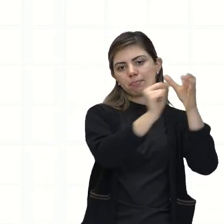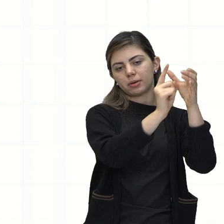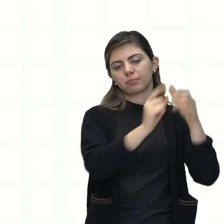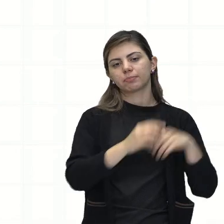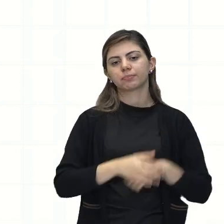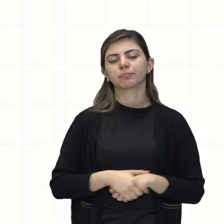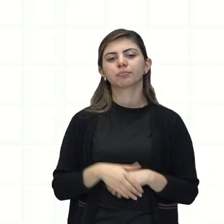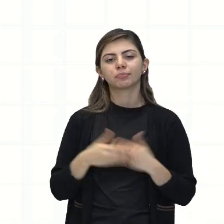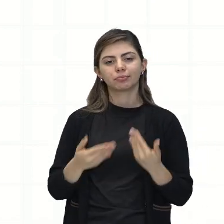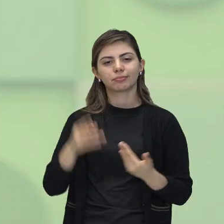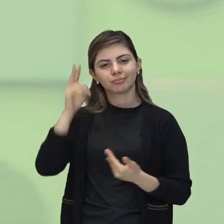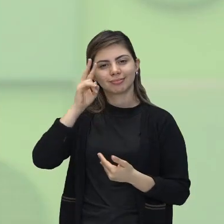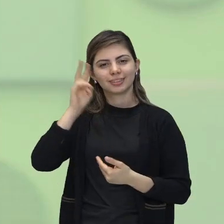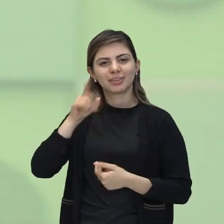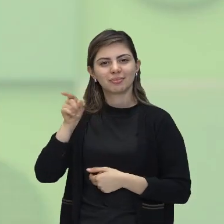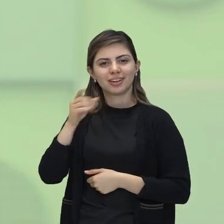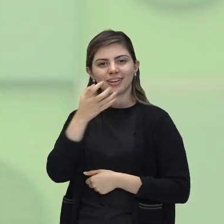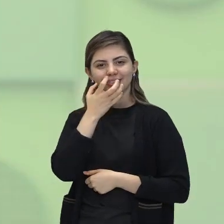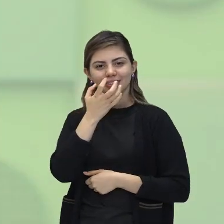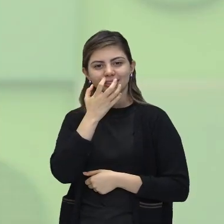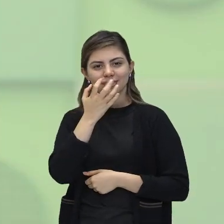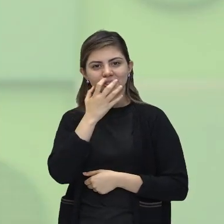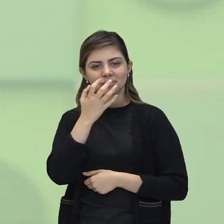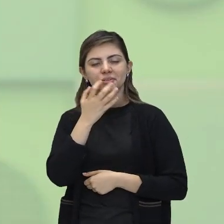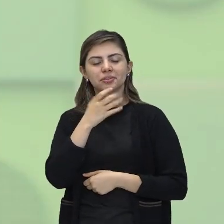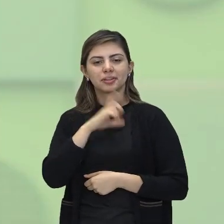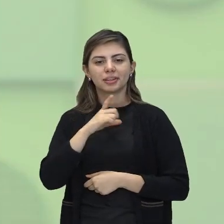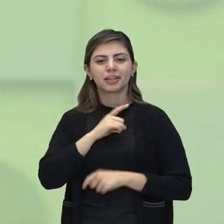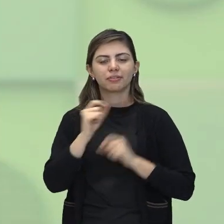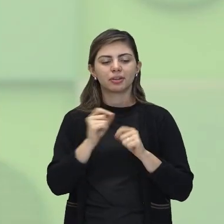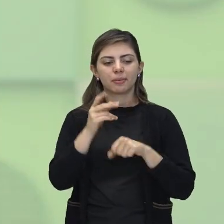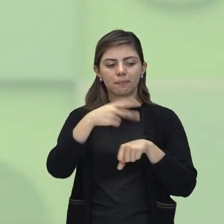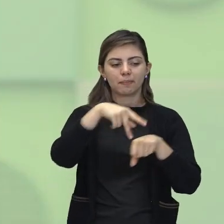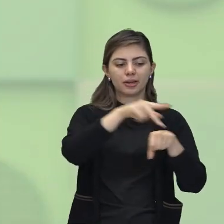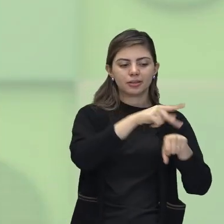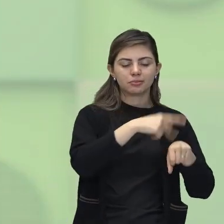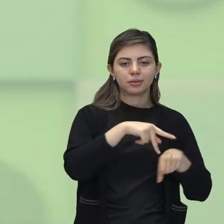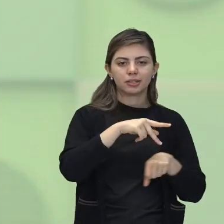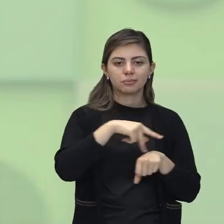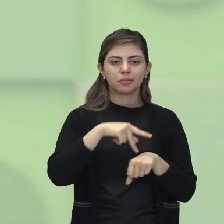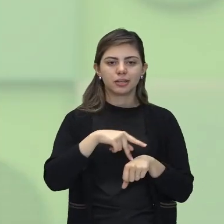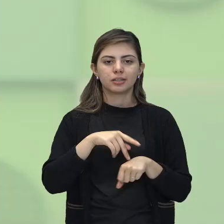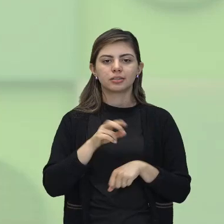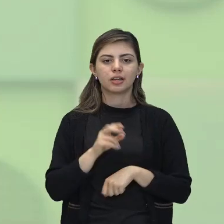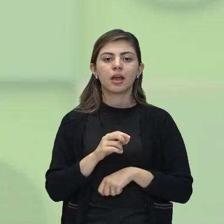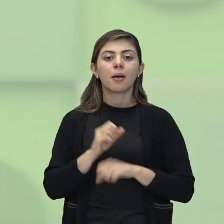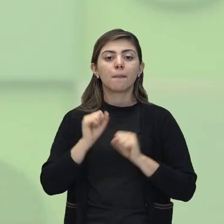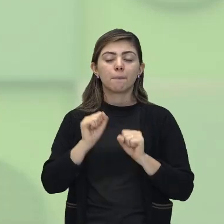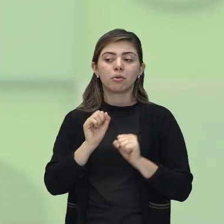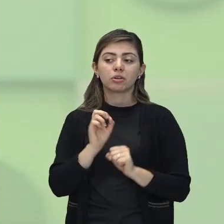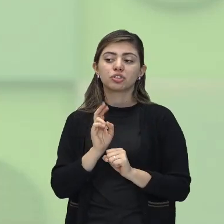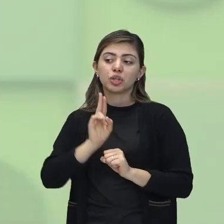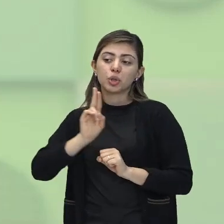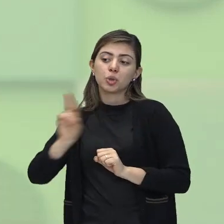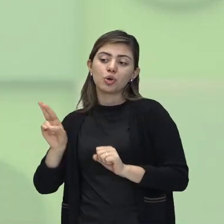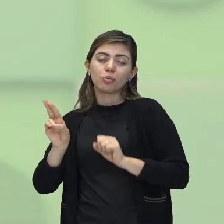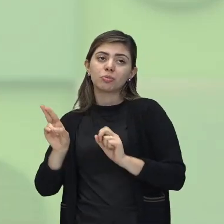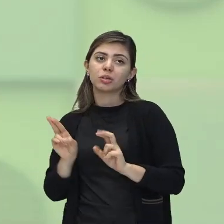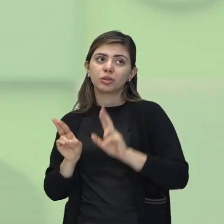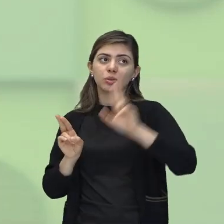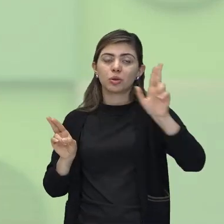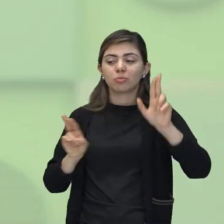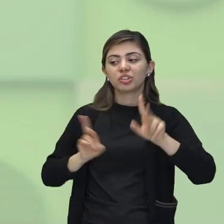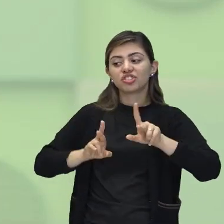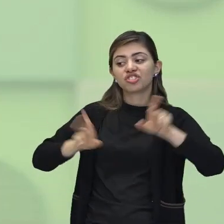lembra ali do cachorro, que em vários países pode ser chamado com nomes diferentes? Pois é,